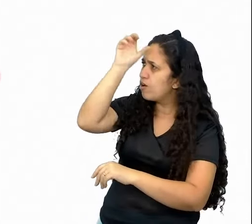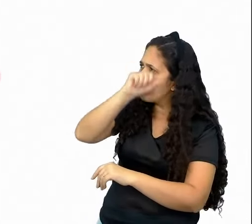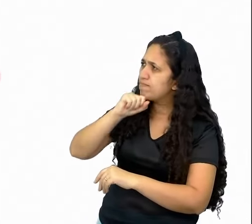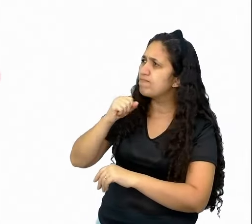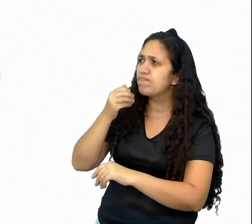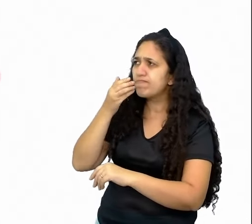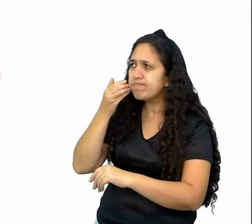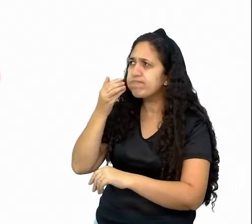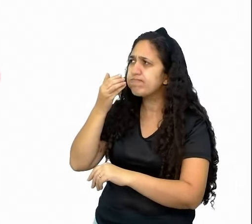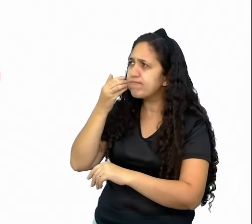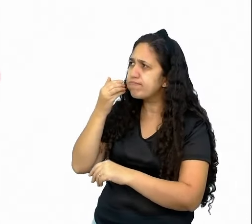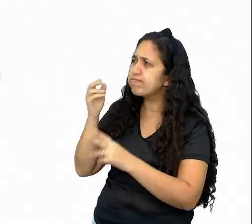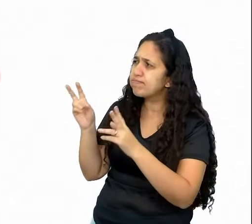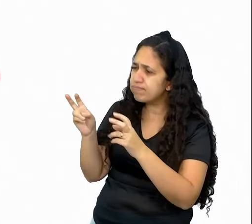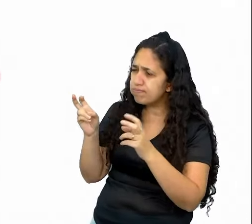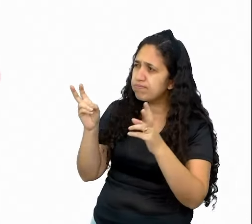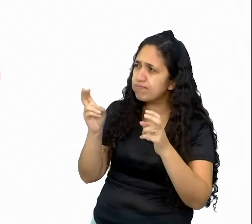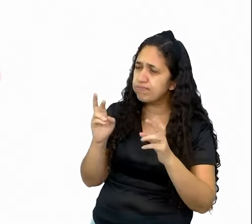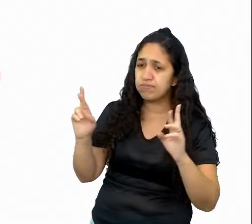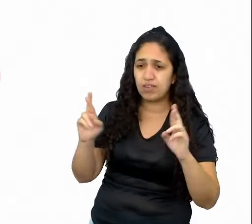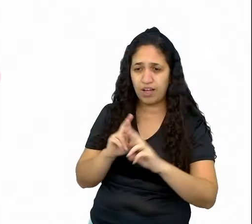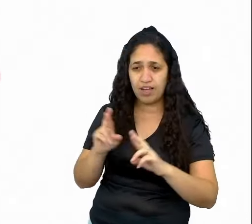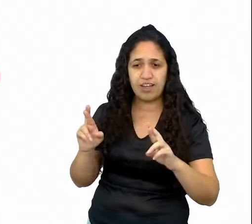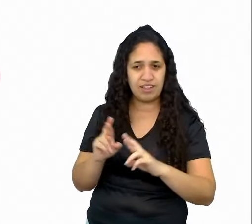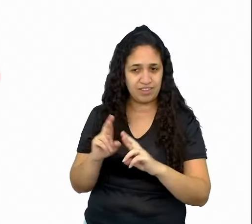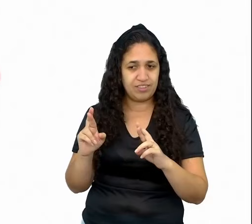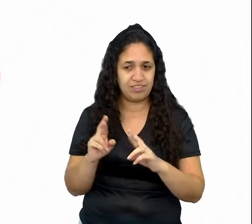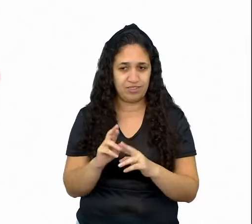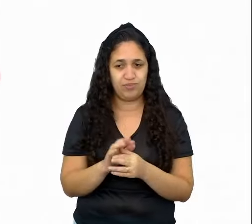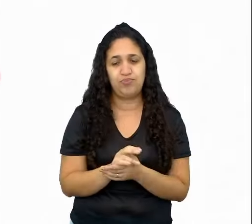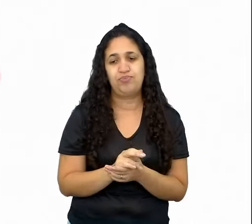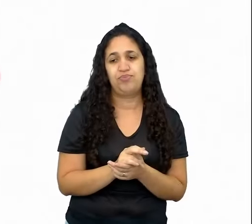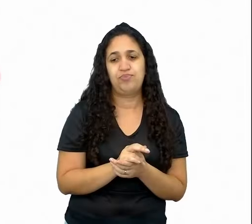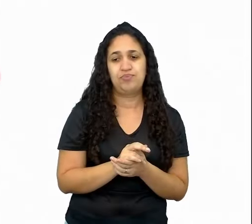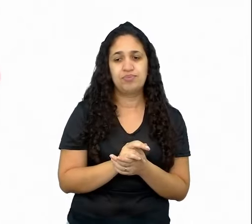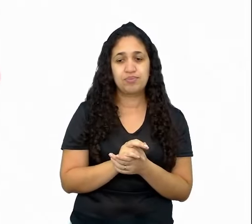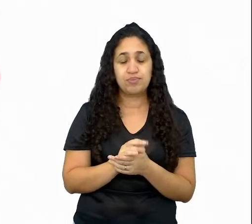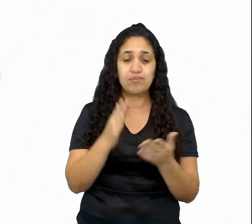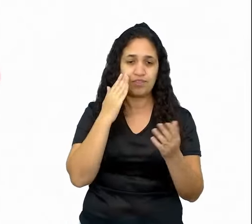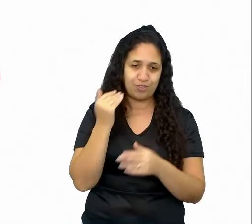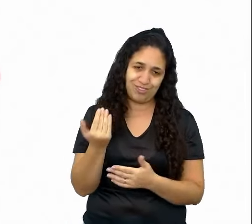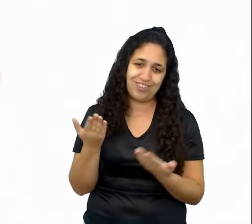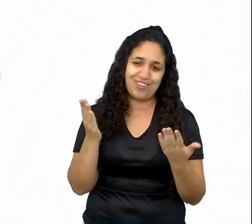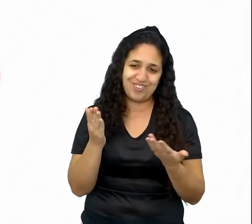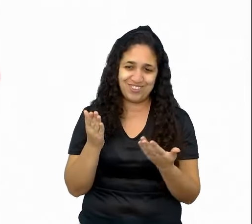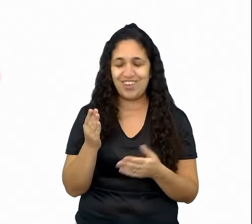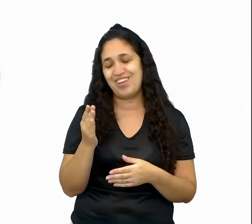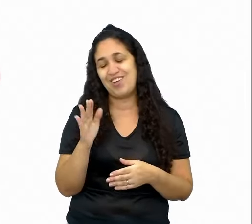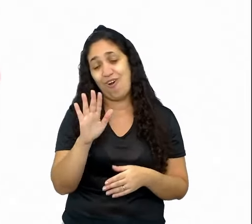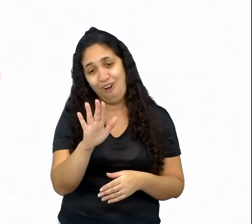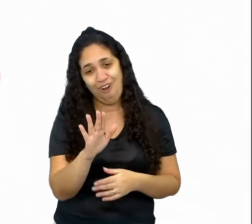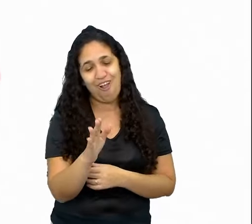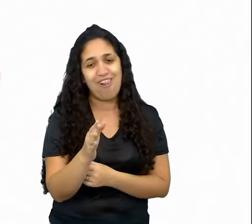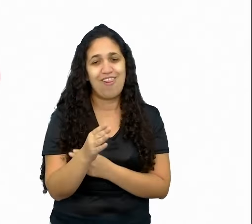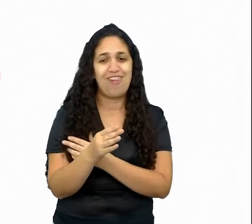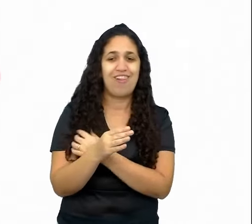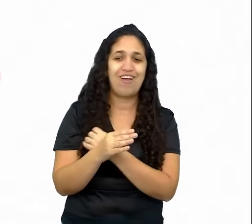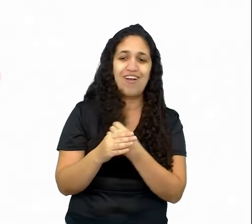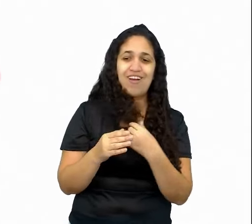ele vai percebendo essas relações, né. Eu sei que vocês pensam, é bastante,